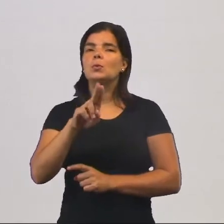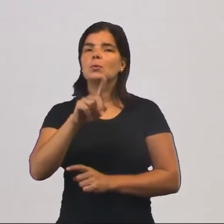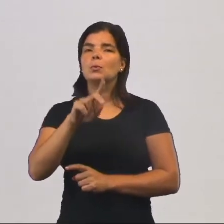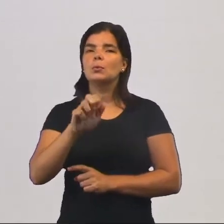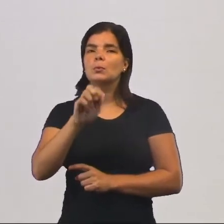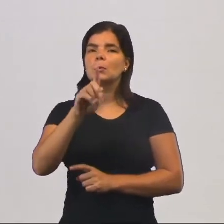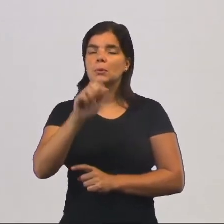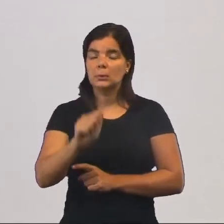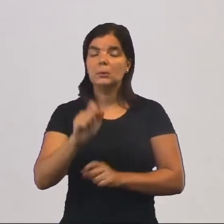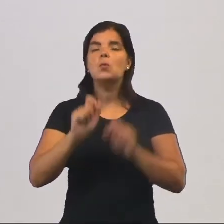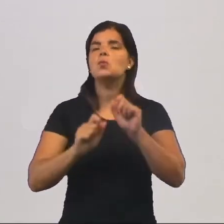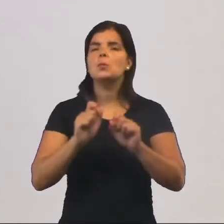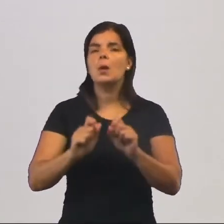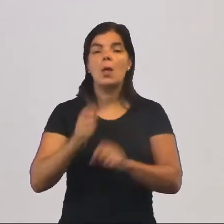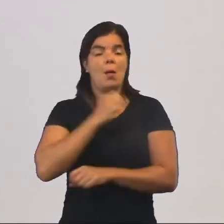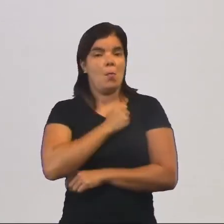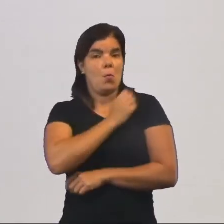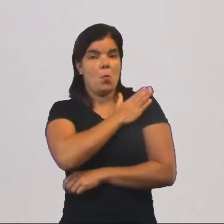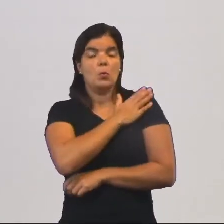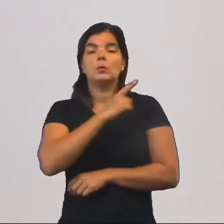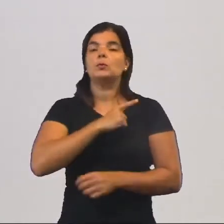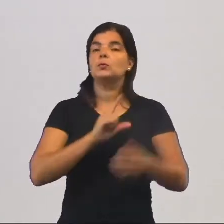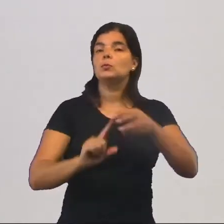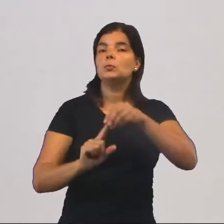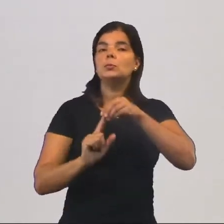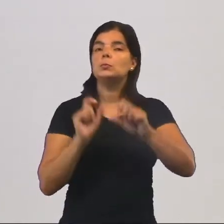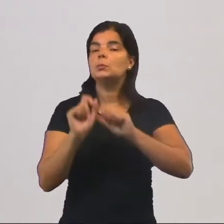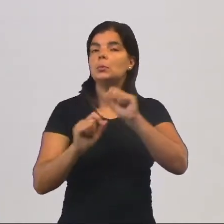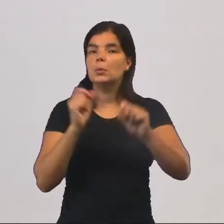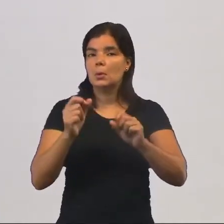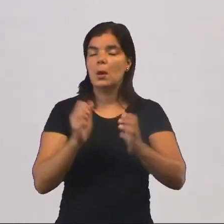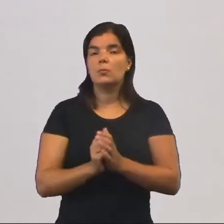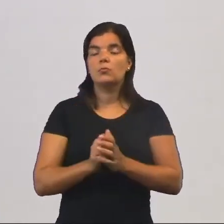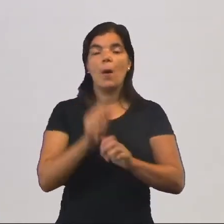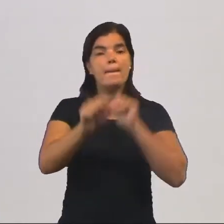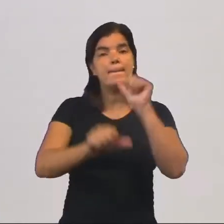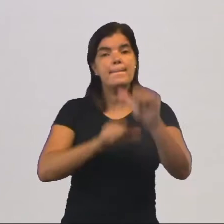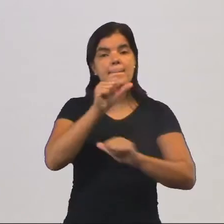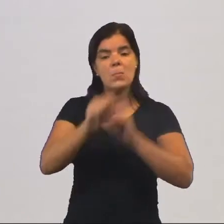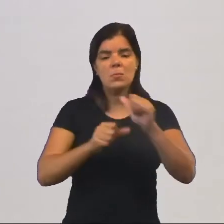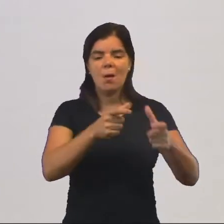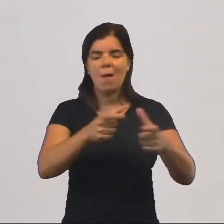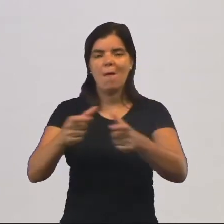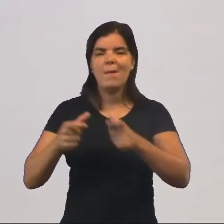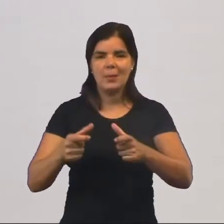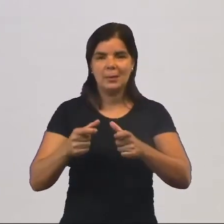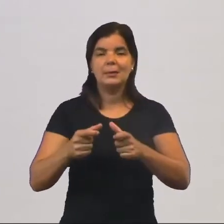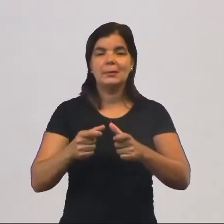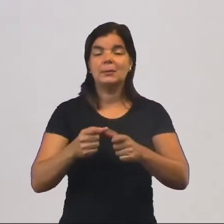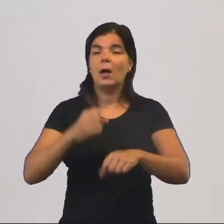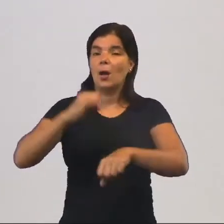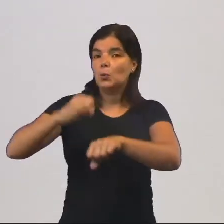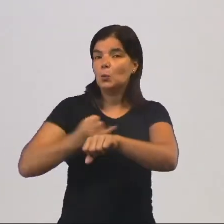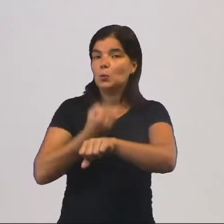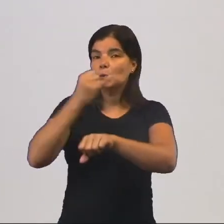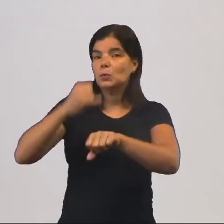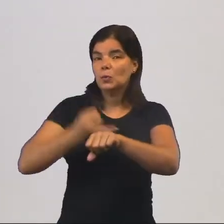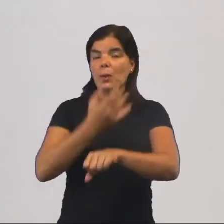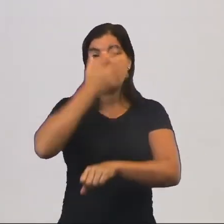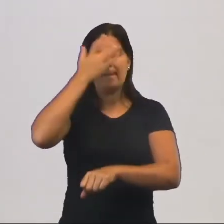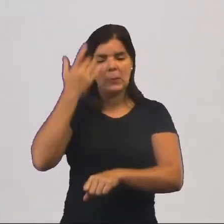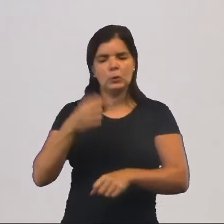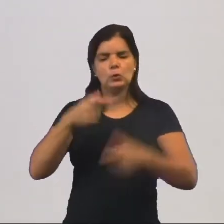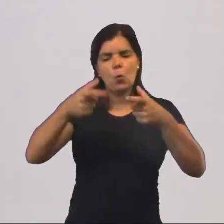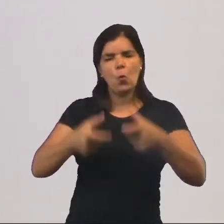eram expedições militares que tinham o objetivo de restaurar a Terra Santa, a Jerusalém. Aqueles lugares que eram